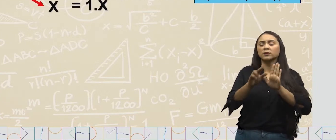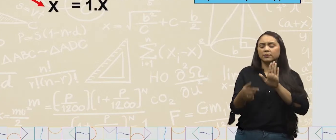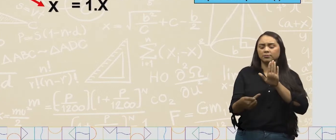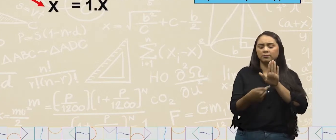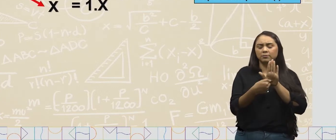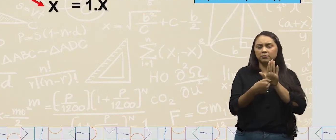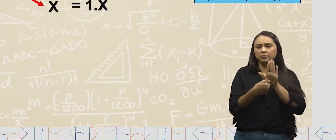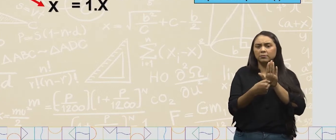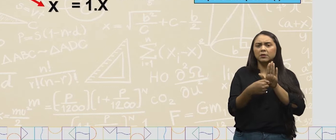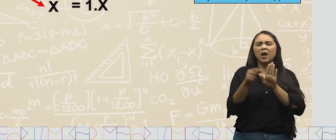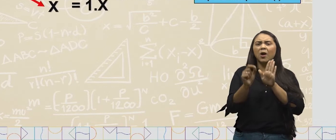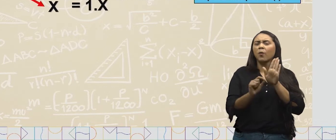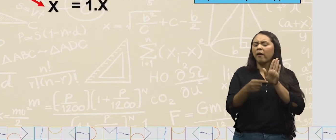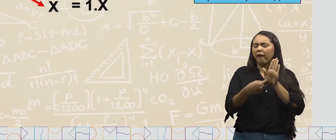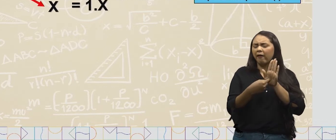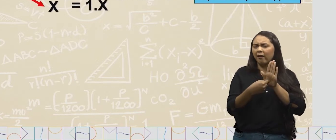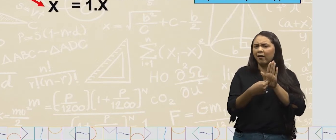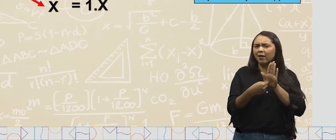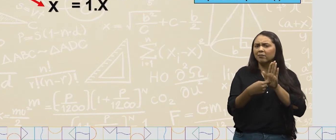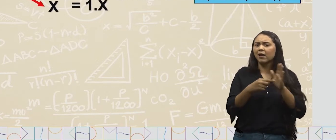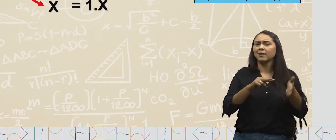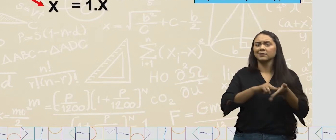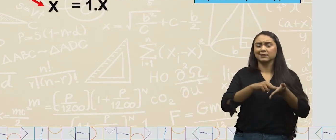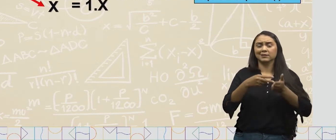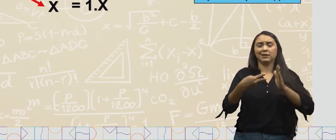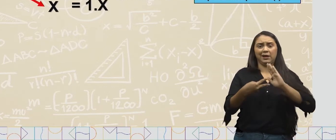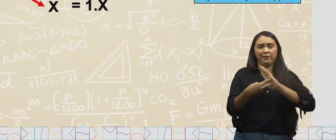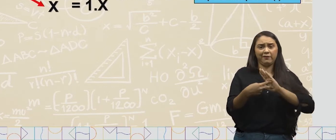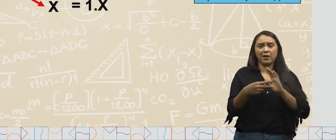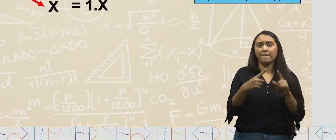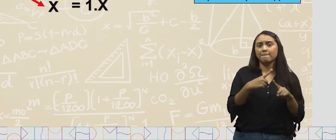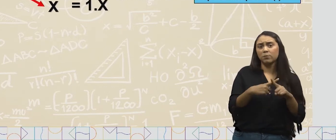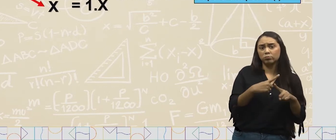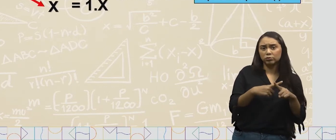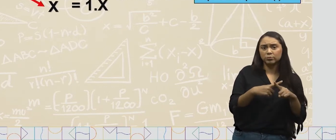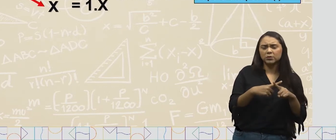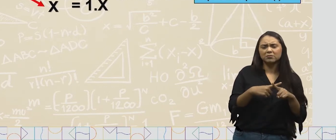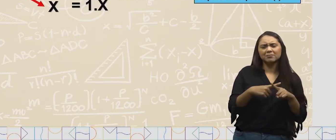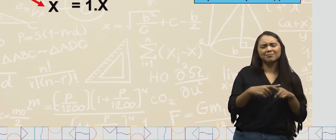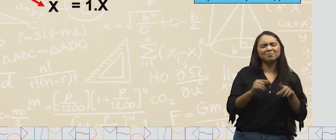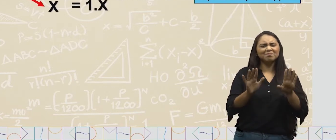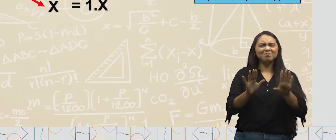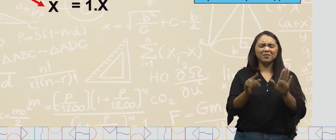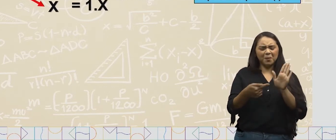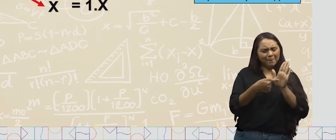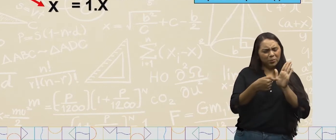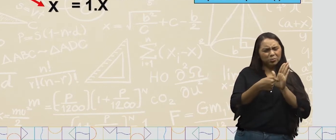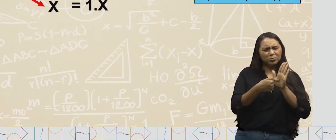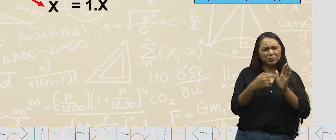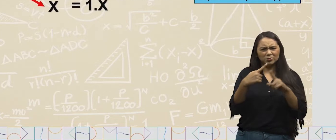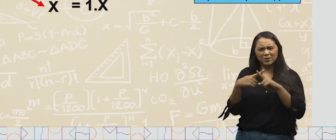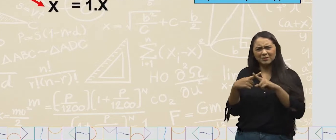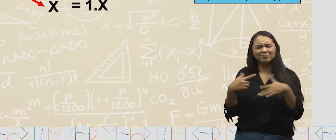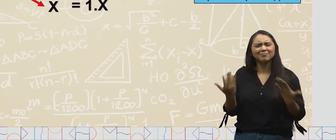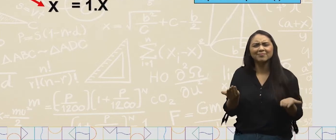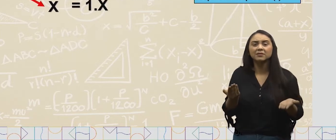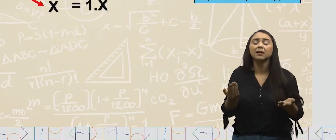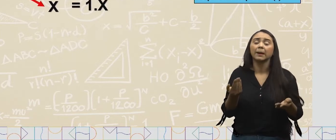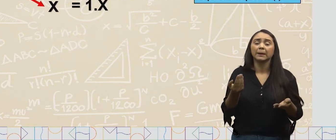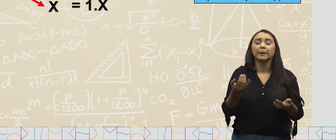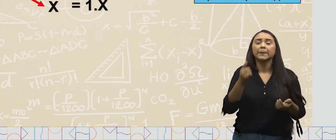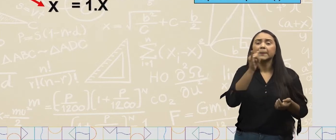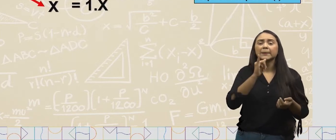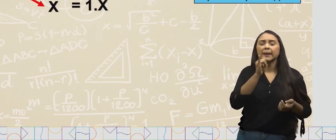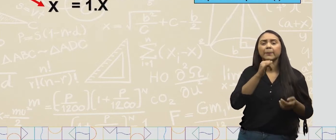da multiplicação, entre elas o ponto. Espera aí, professor. Um ponto? Sim, um ponto, pois